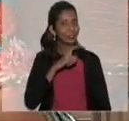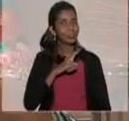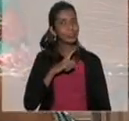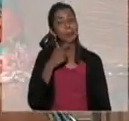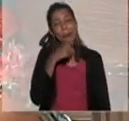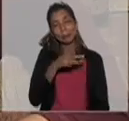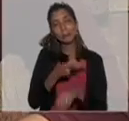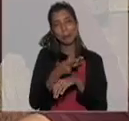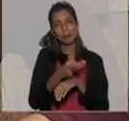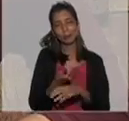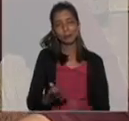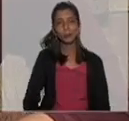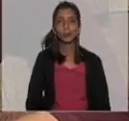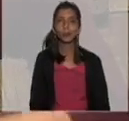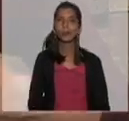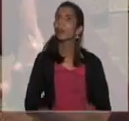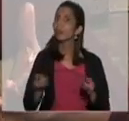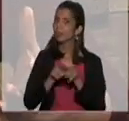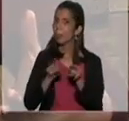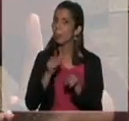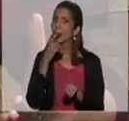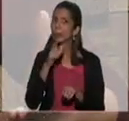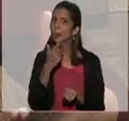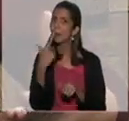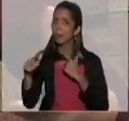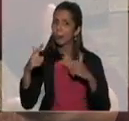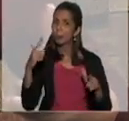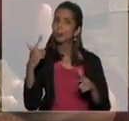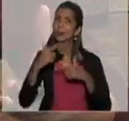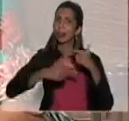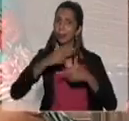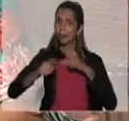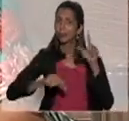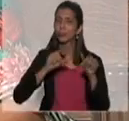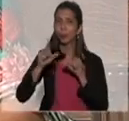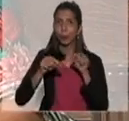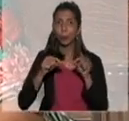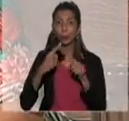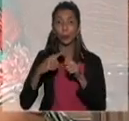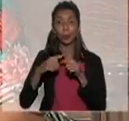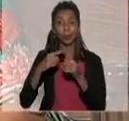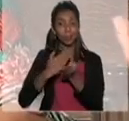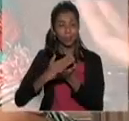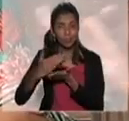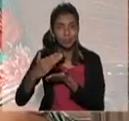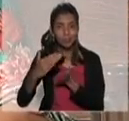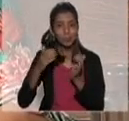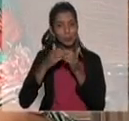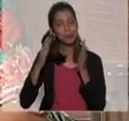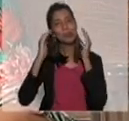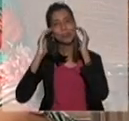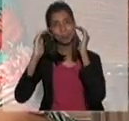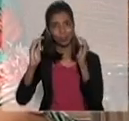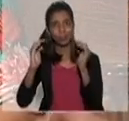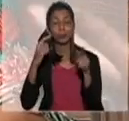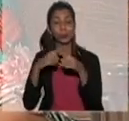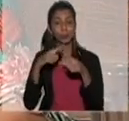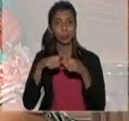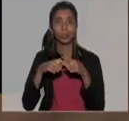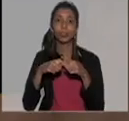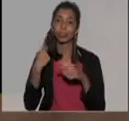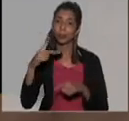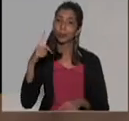mas ganhei um pr Inclusive acho que abriu muitas portas para você não foi Ah sim porque a partir daí tem o respeito né